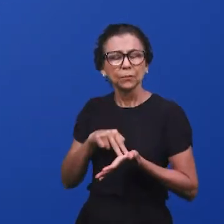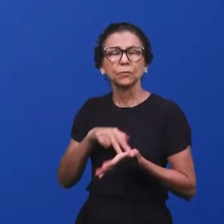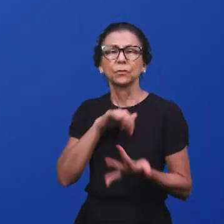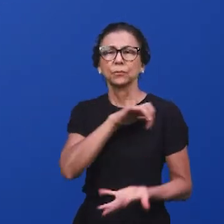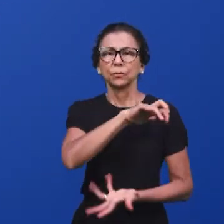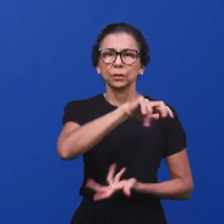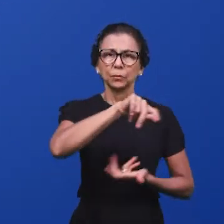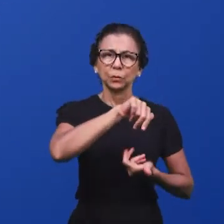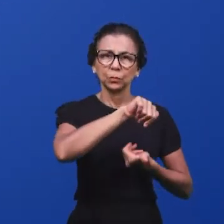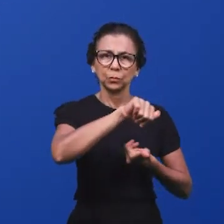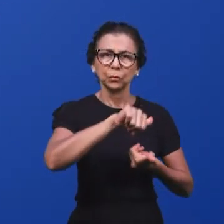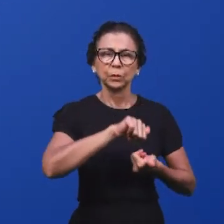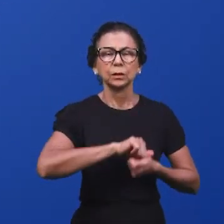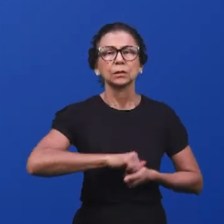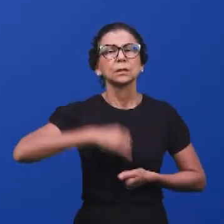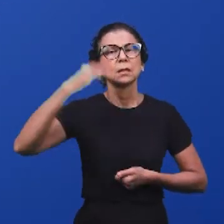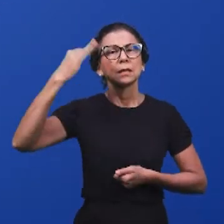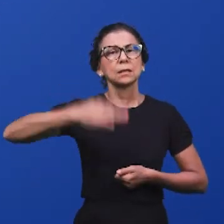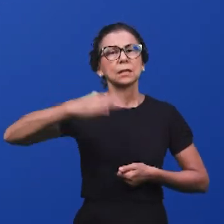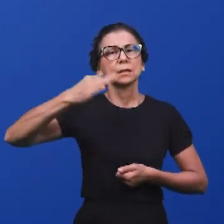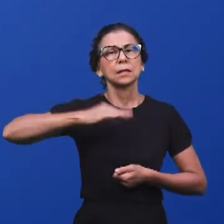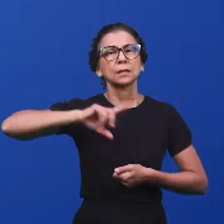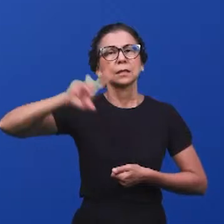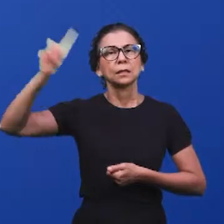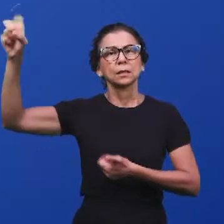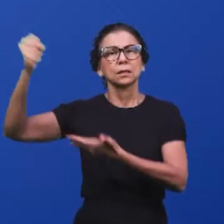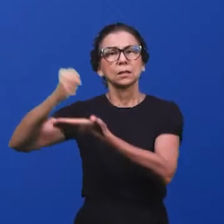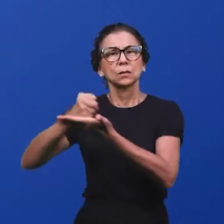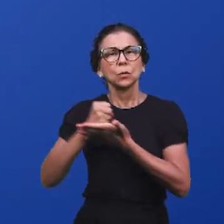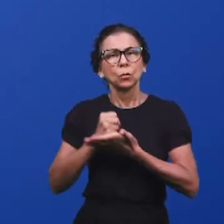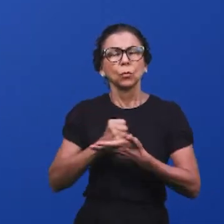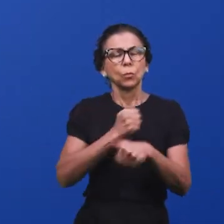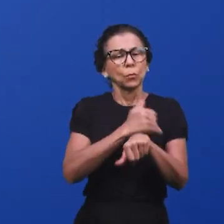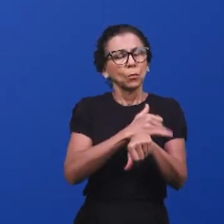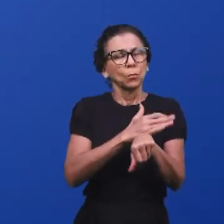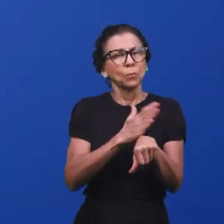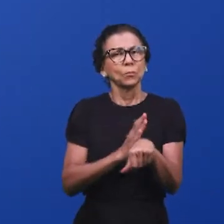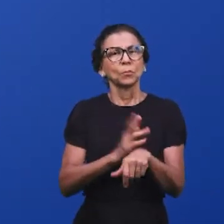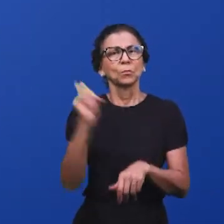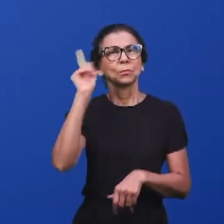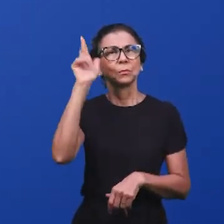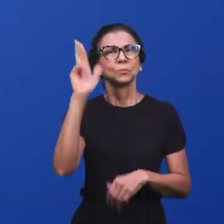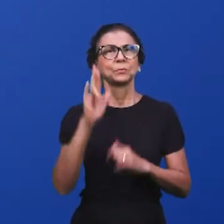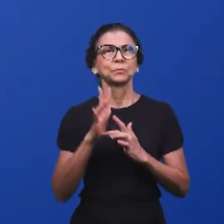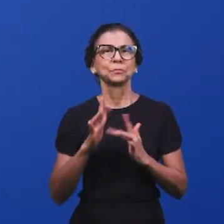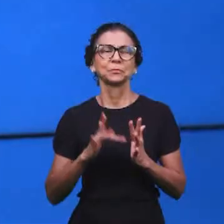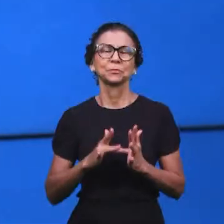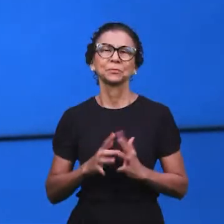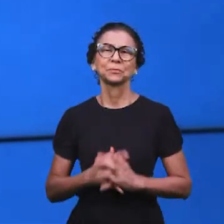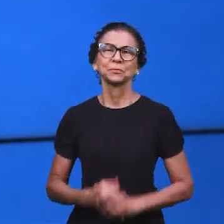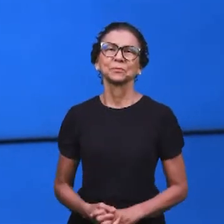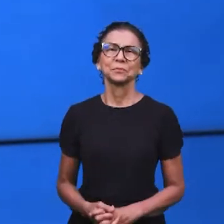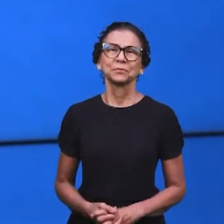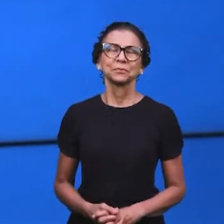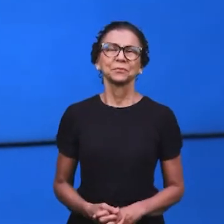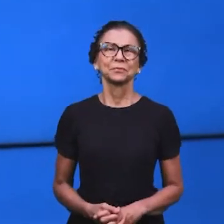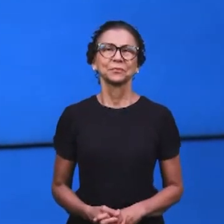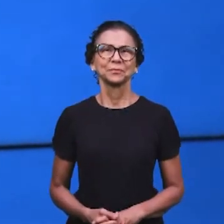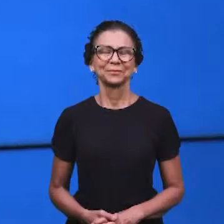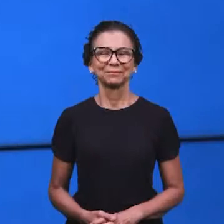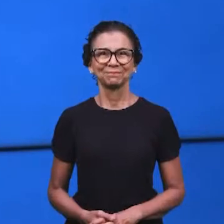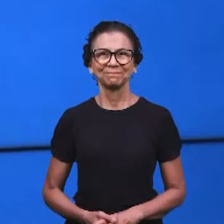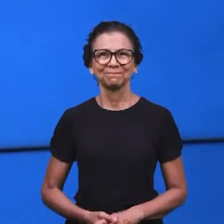bem que seremos socorridos pelo nosso Deus em todos os momentos. A paz do Senhor a todos. Amém, irmã Leila.